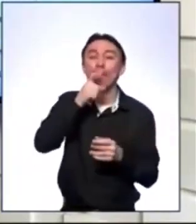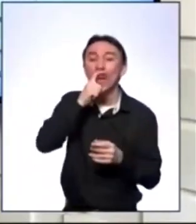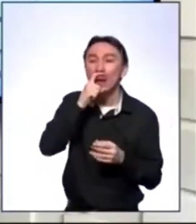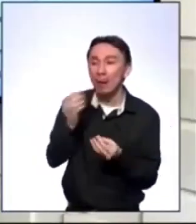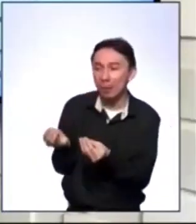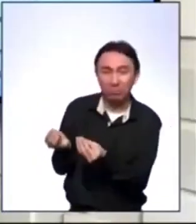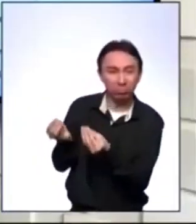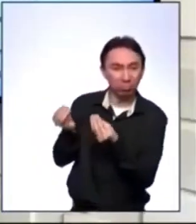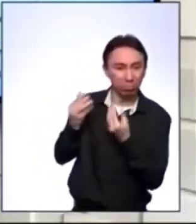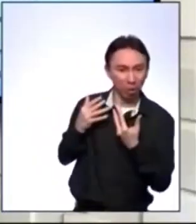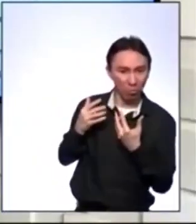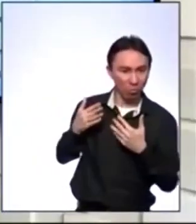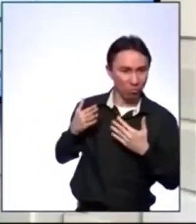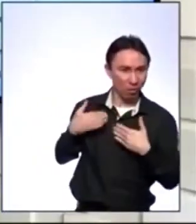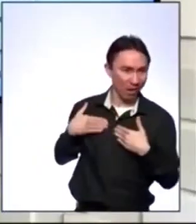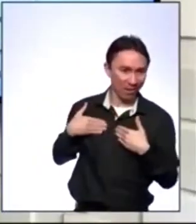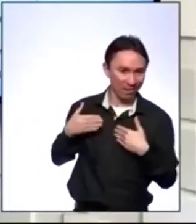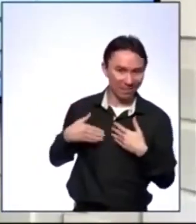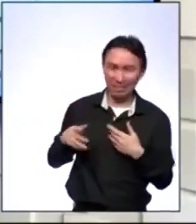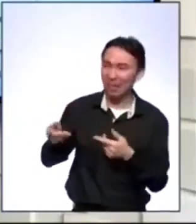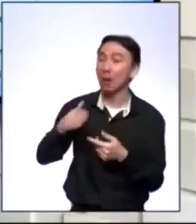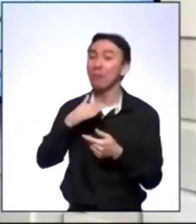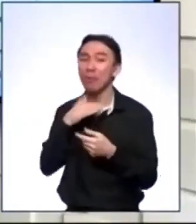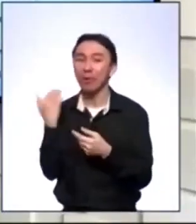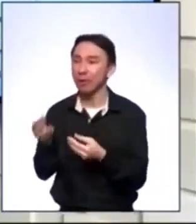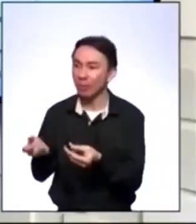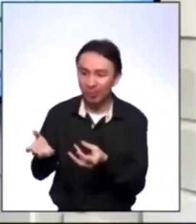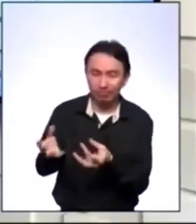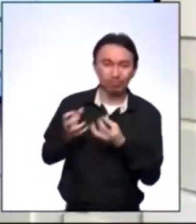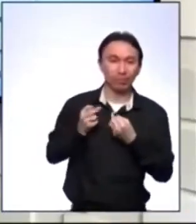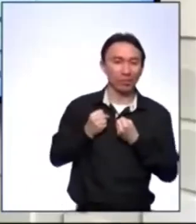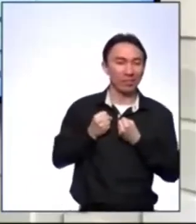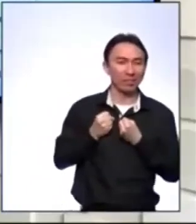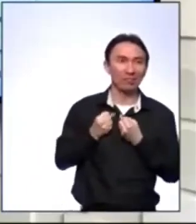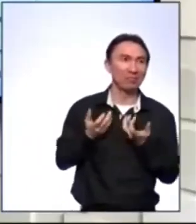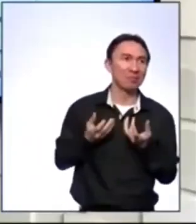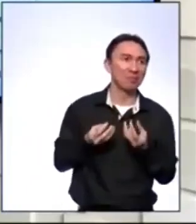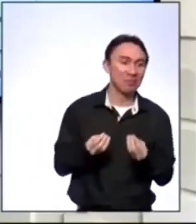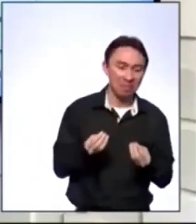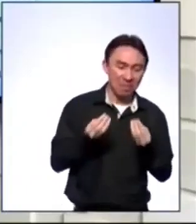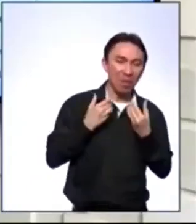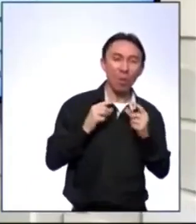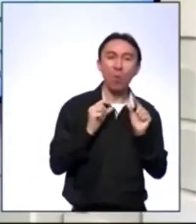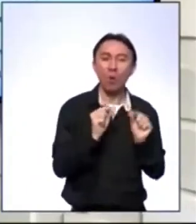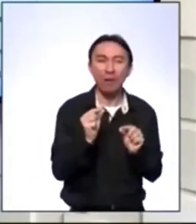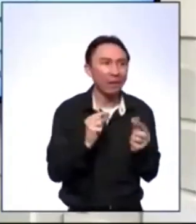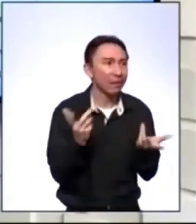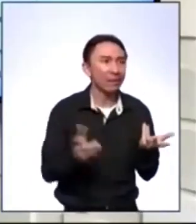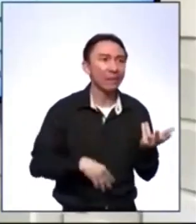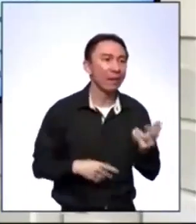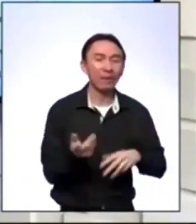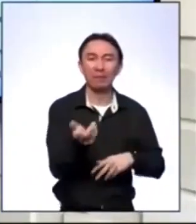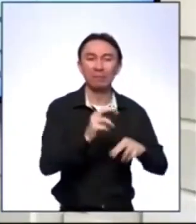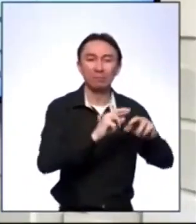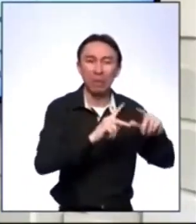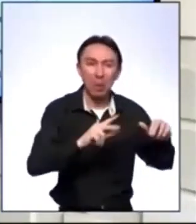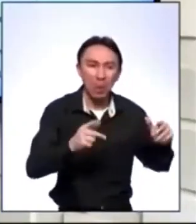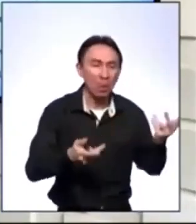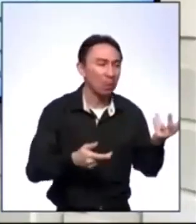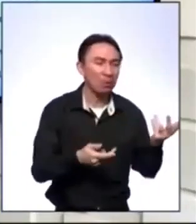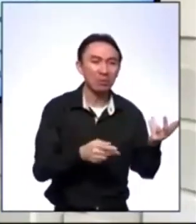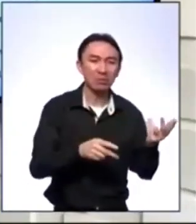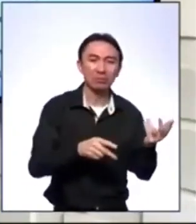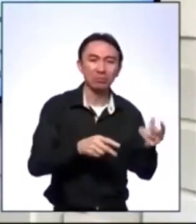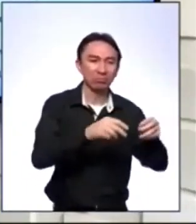meu pai deixou para mim, né? O que seu pai deixou para você? Algum bem, uma herança, uma propriedade. Às vezes nem é